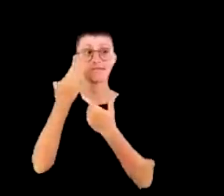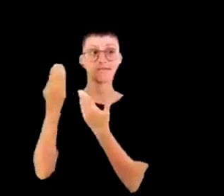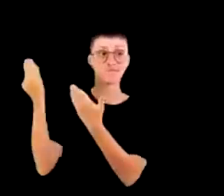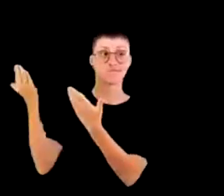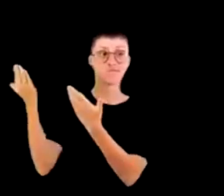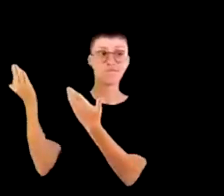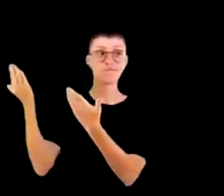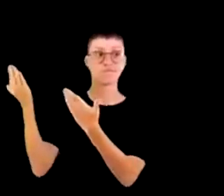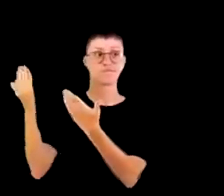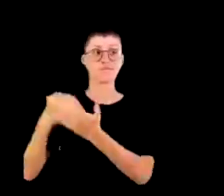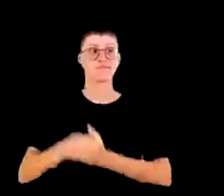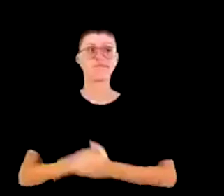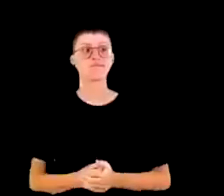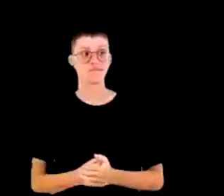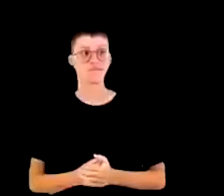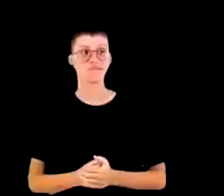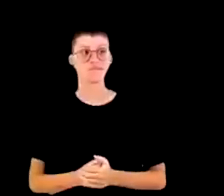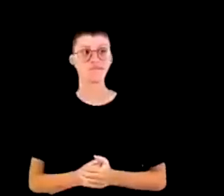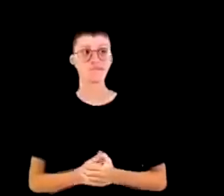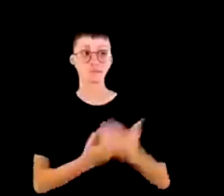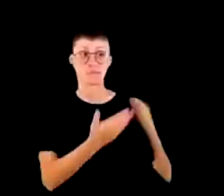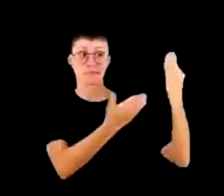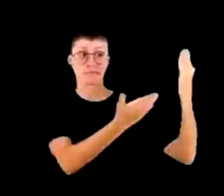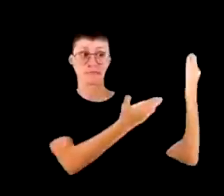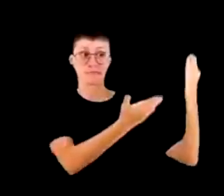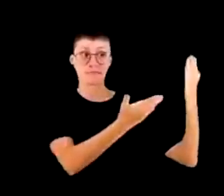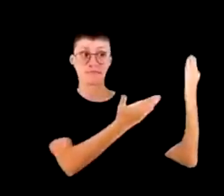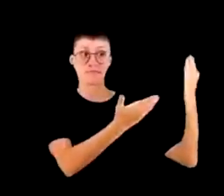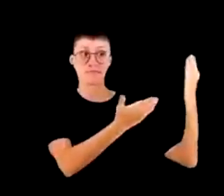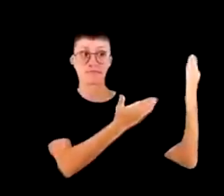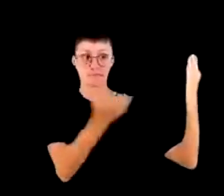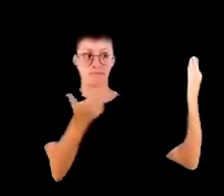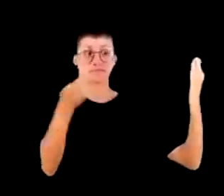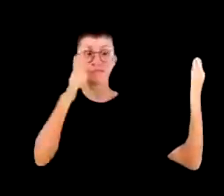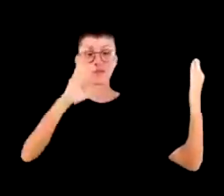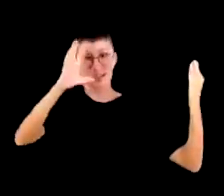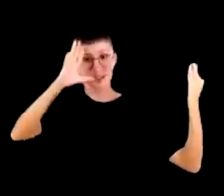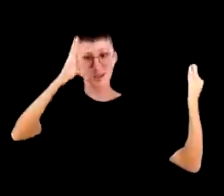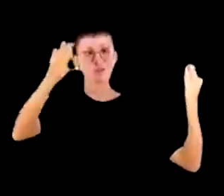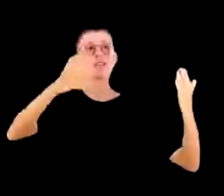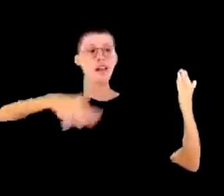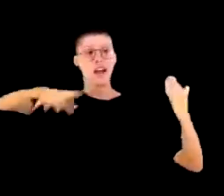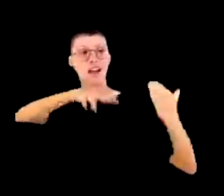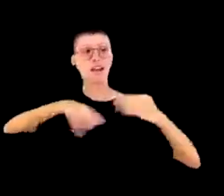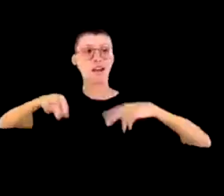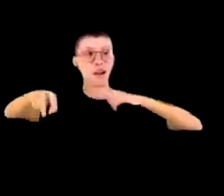Essa é a nossa solução em campo, porque de fato é hora do agrotech.